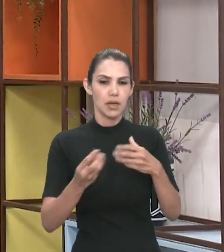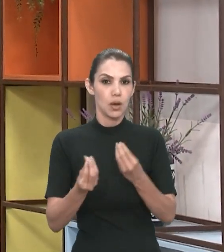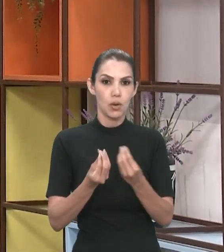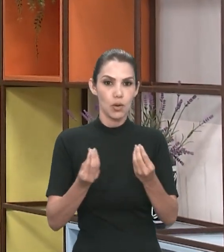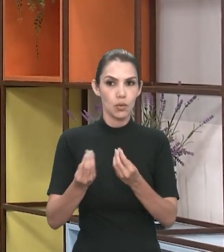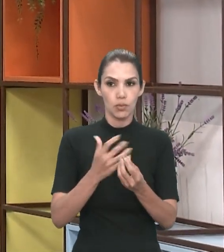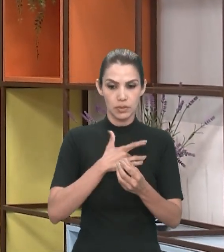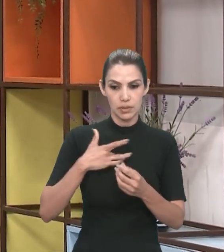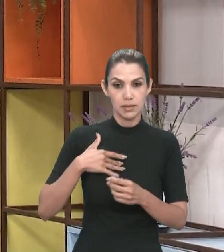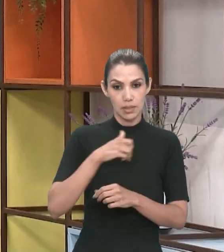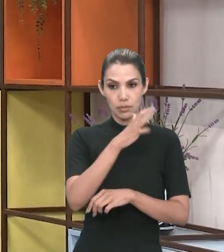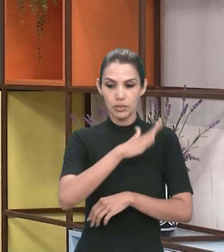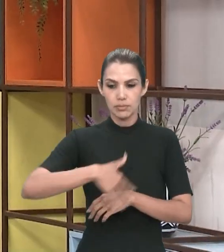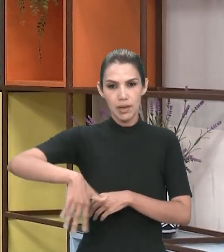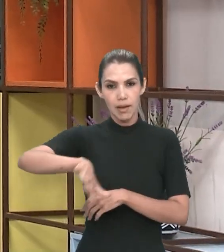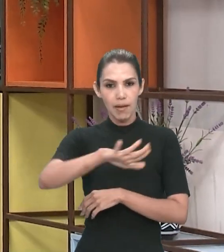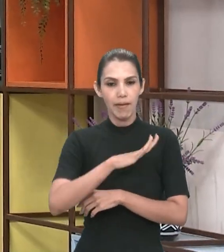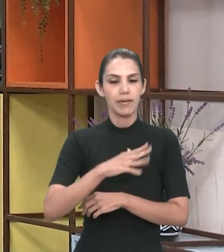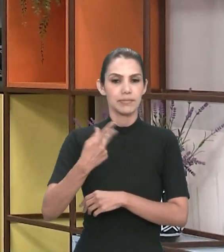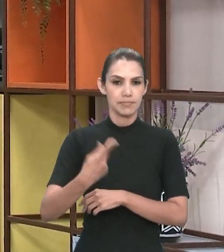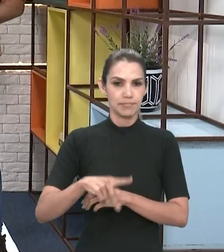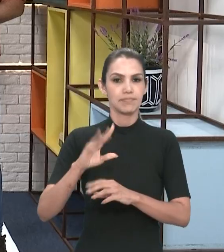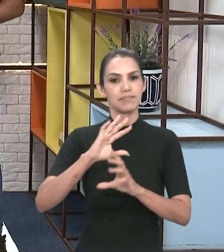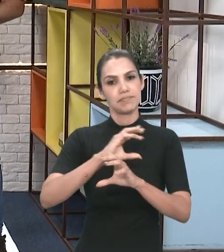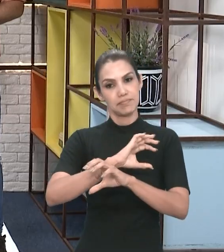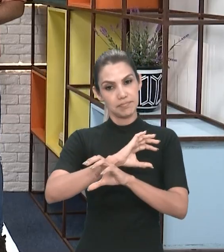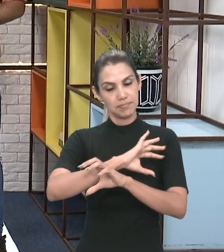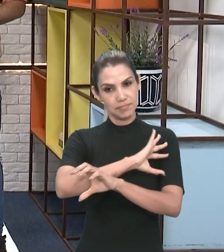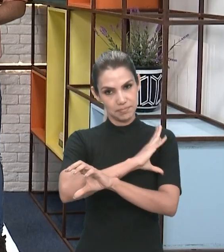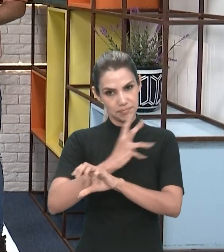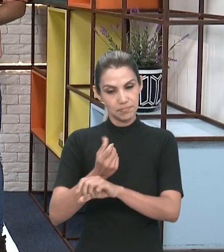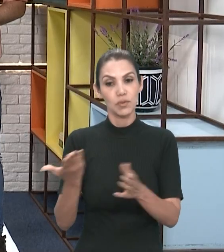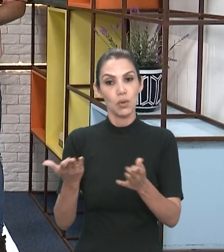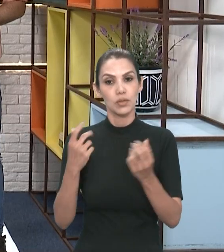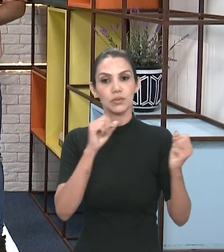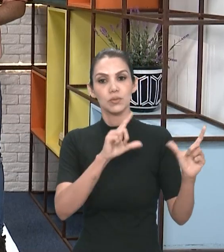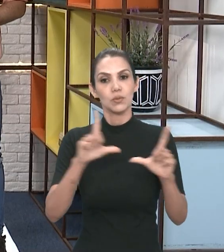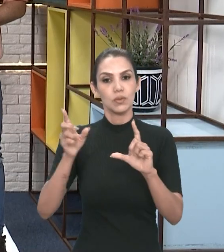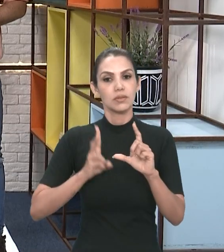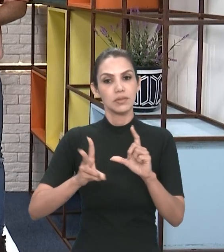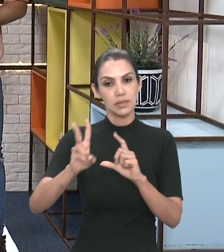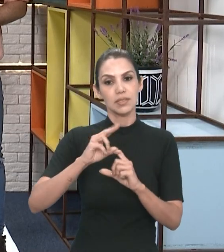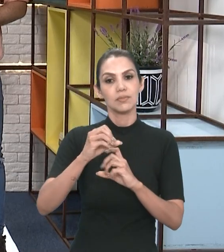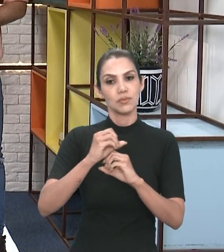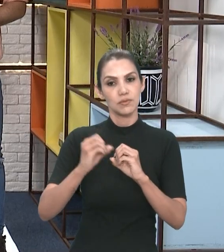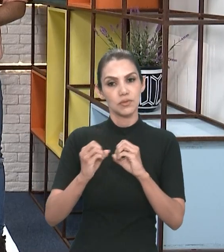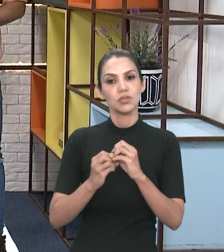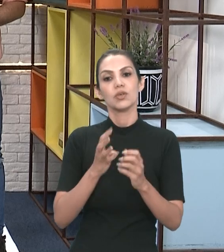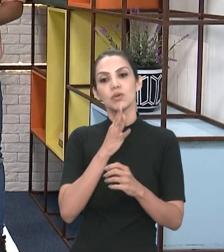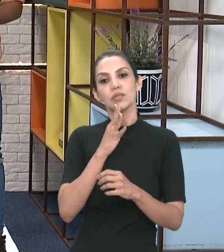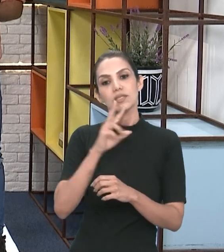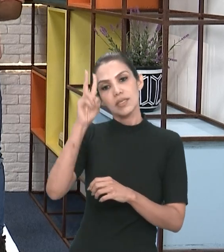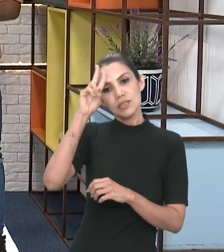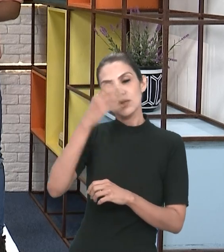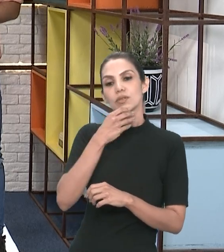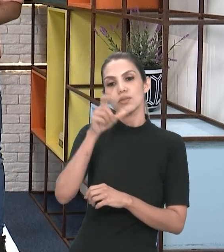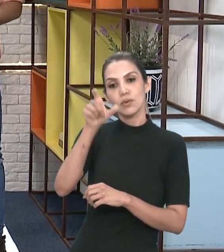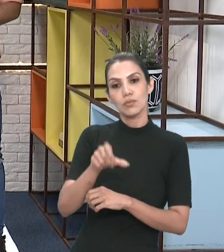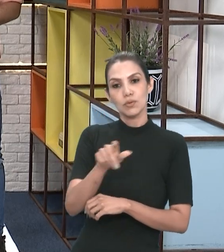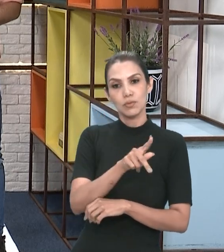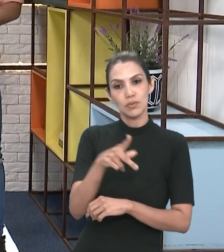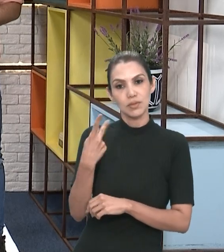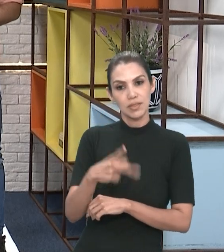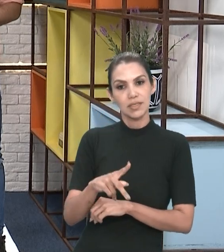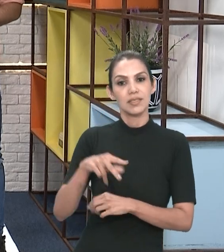ecossistema do Cerrado. E no quadro Sempre UFG de hoje vamos conhecer a história do professor da Faculdade de Educação